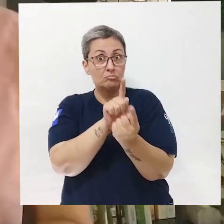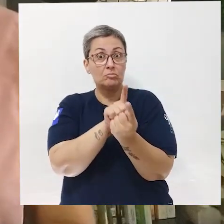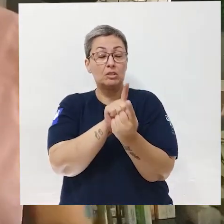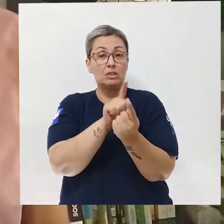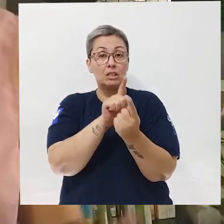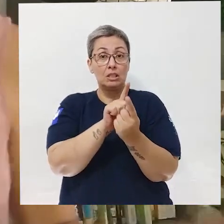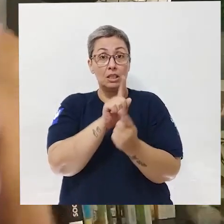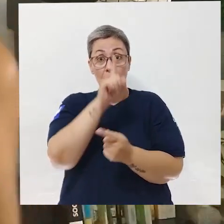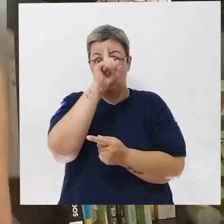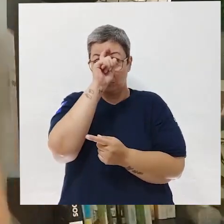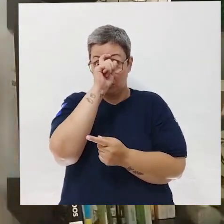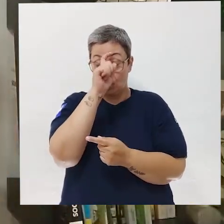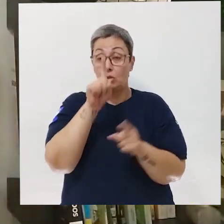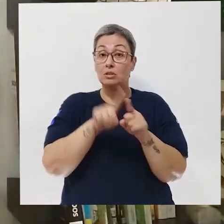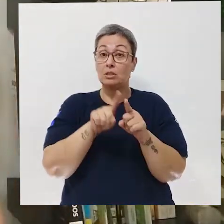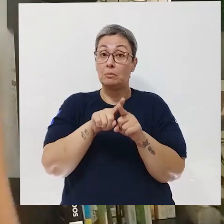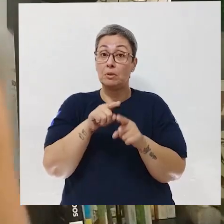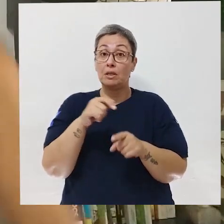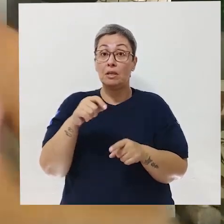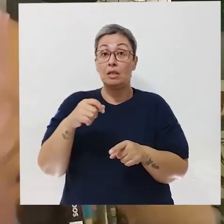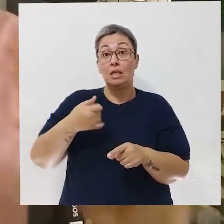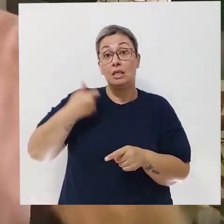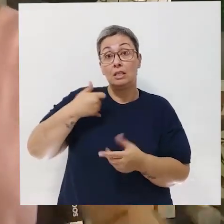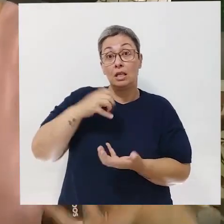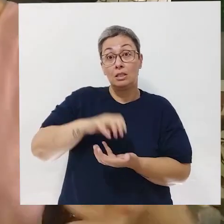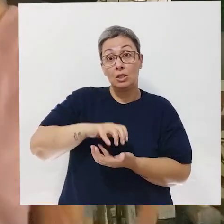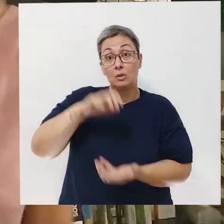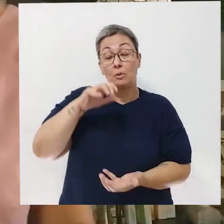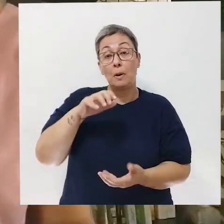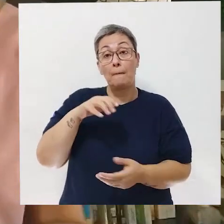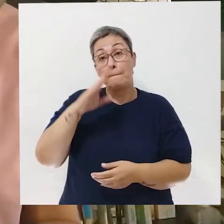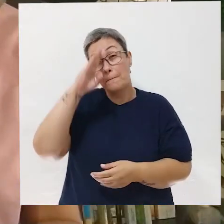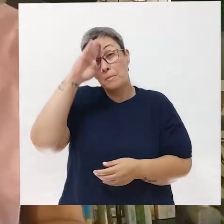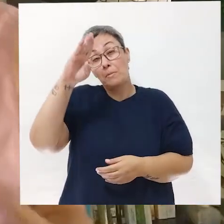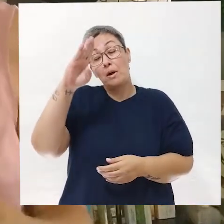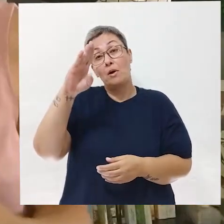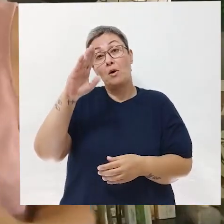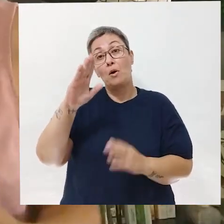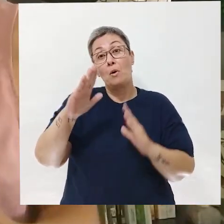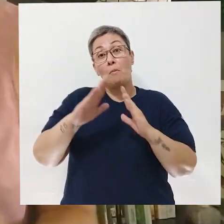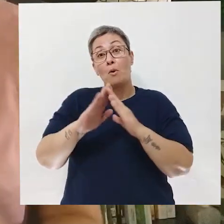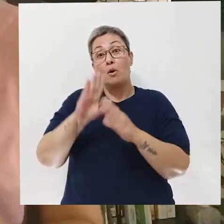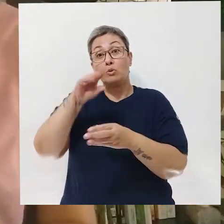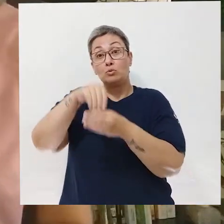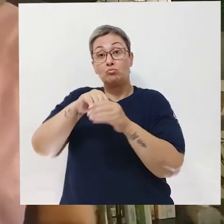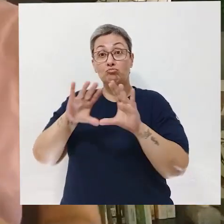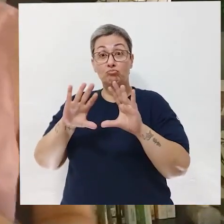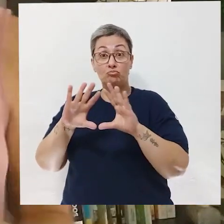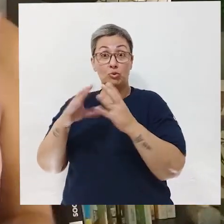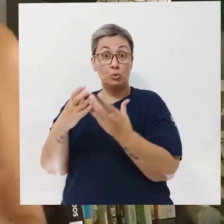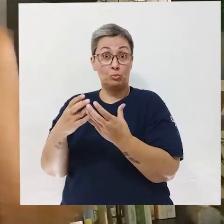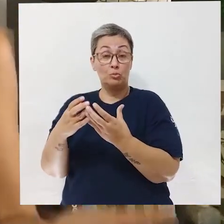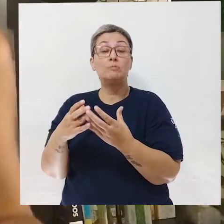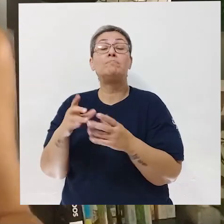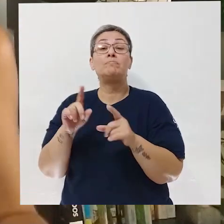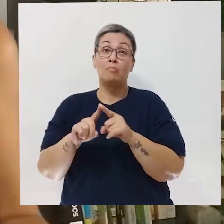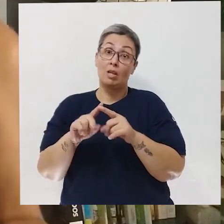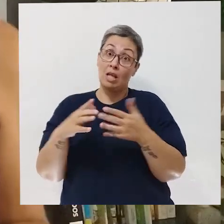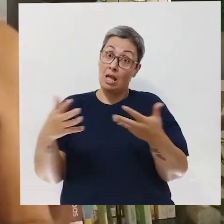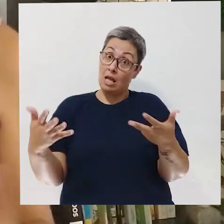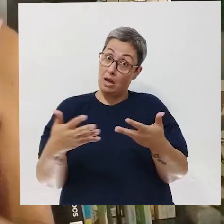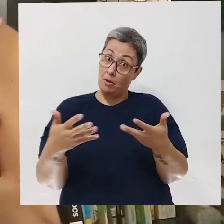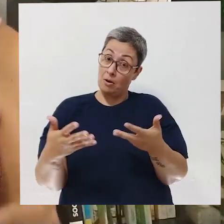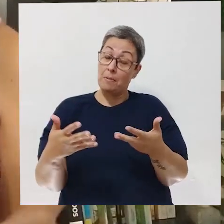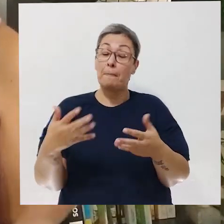nos hospitais, e os idosos, principalmente os que moram em locais comunitários, tá? E por